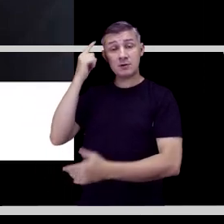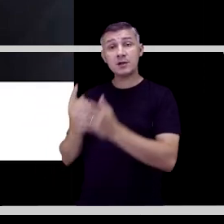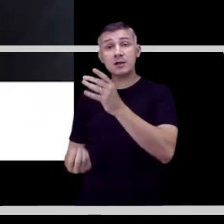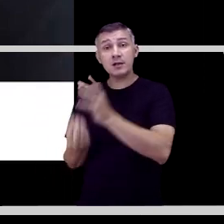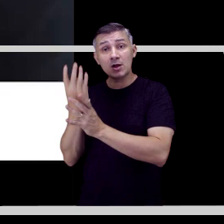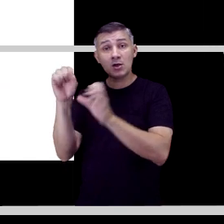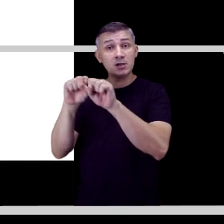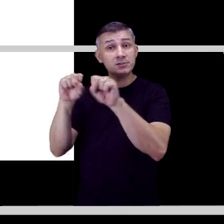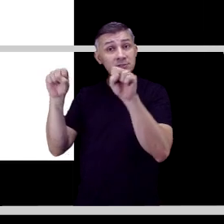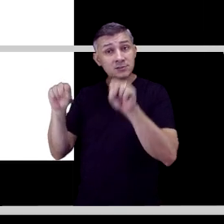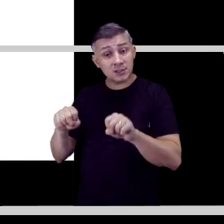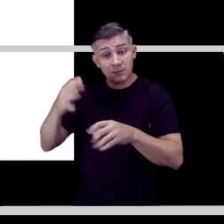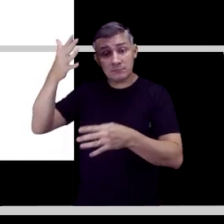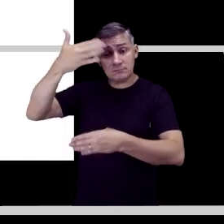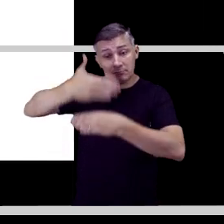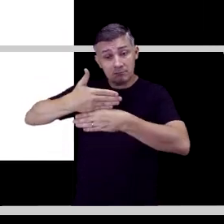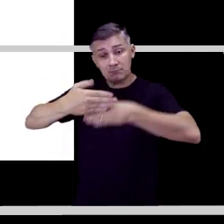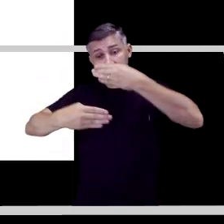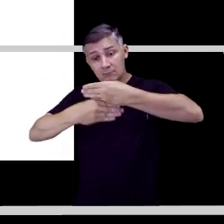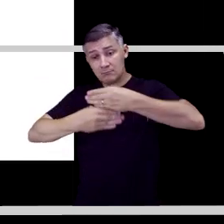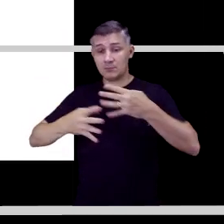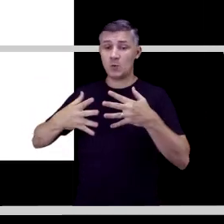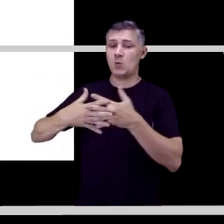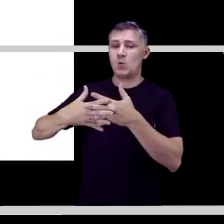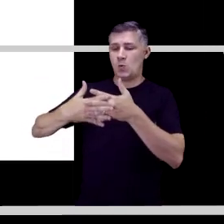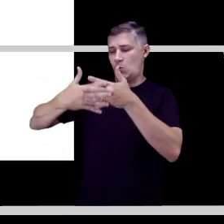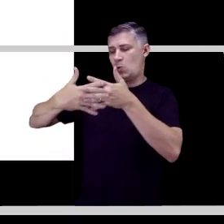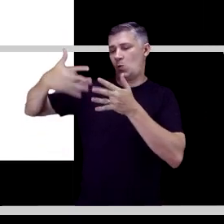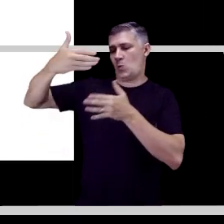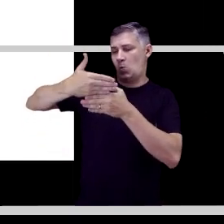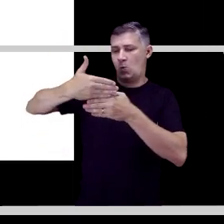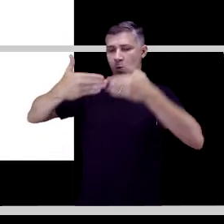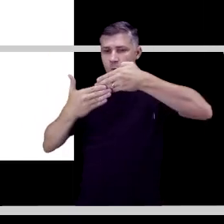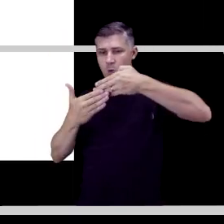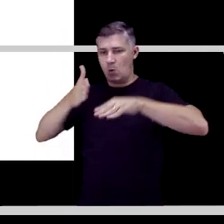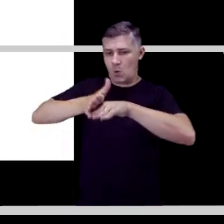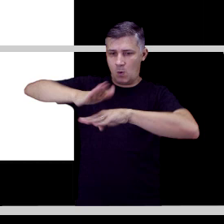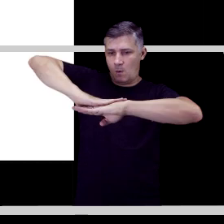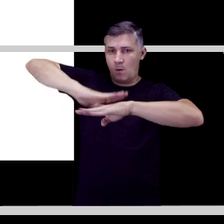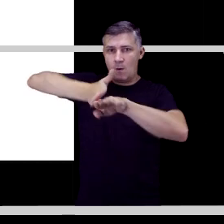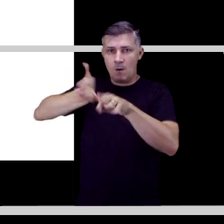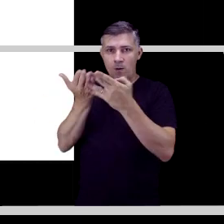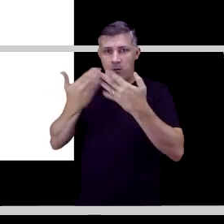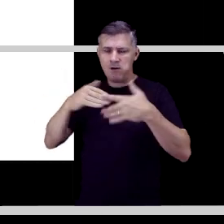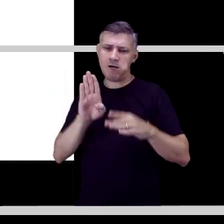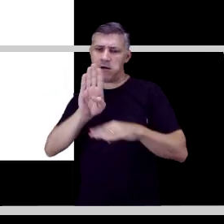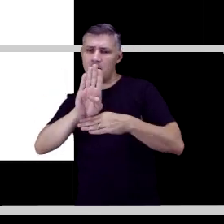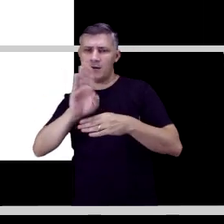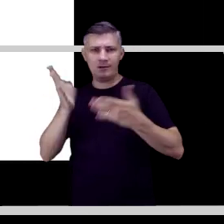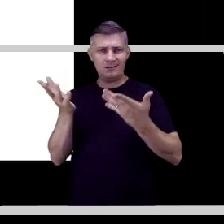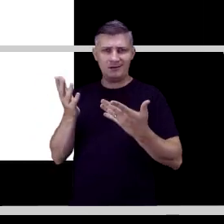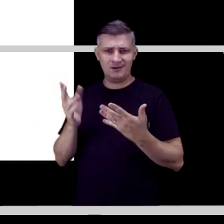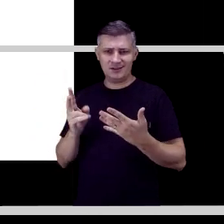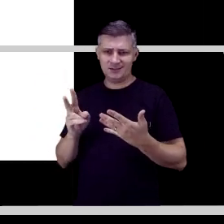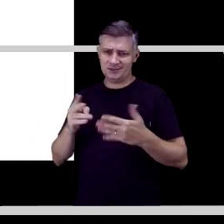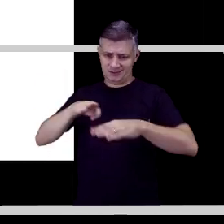gerar um desenho na fachada. E no final, o que a gente acabou criando foi um sistema de assentamento